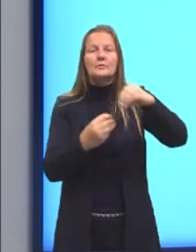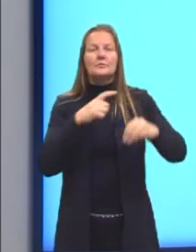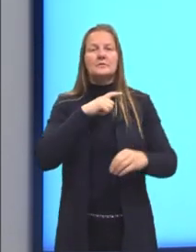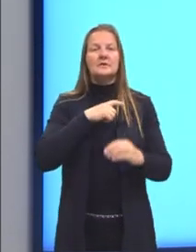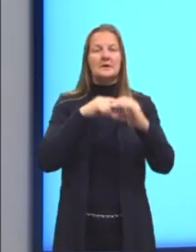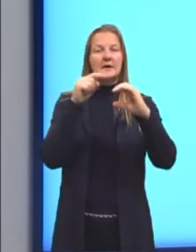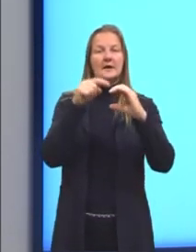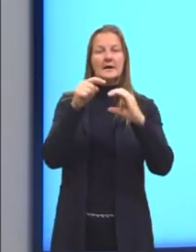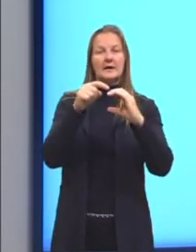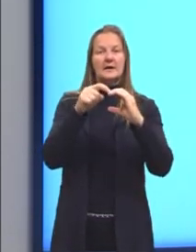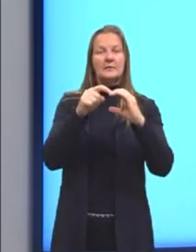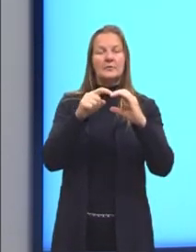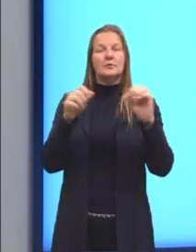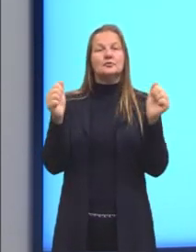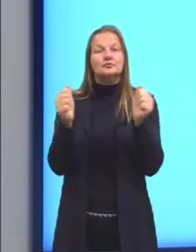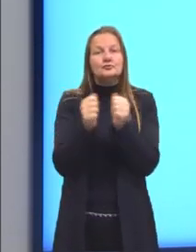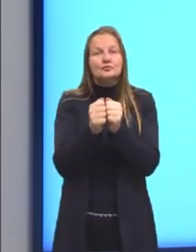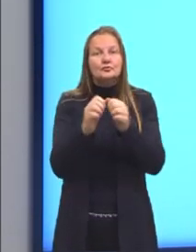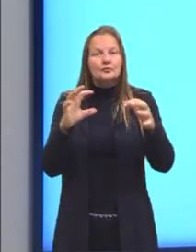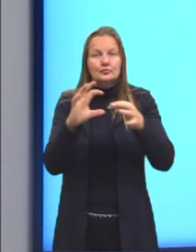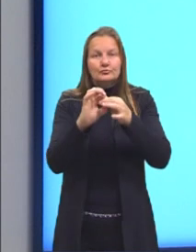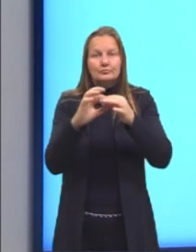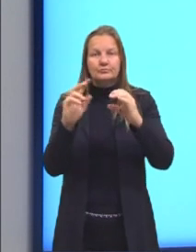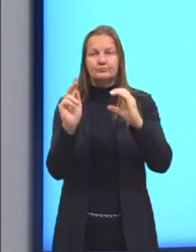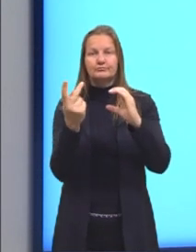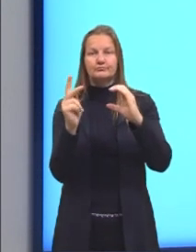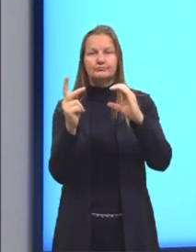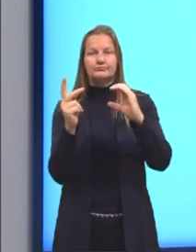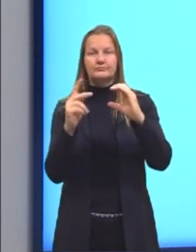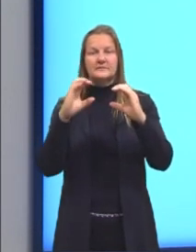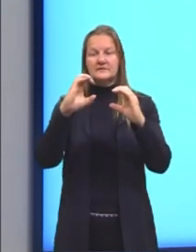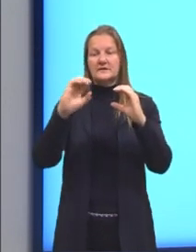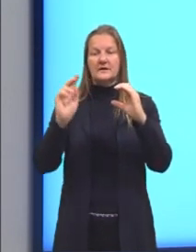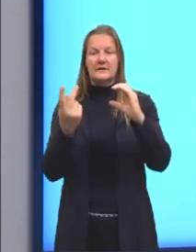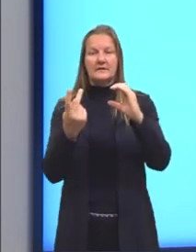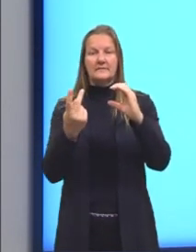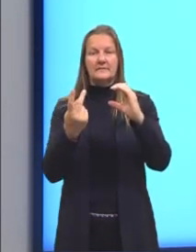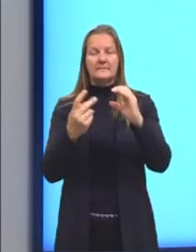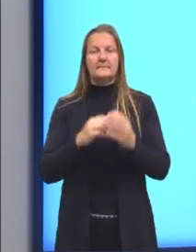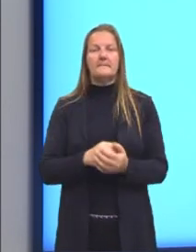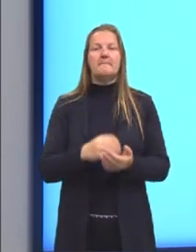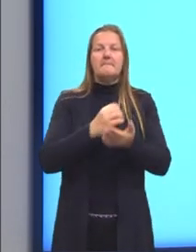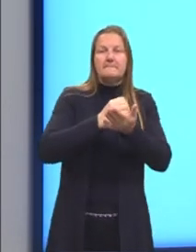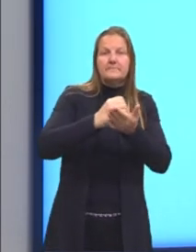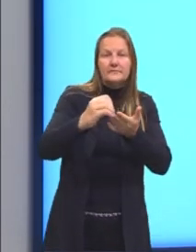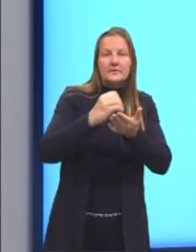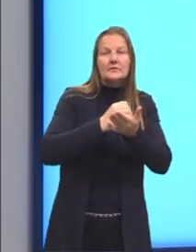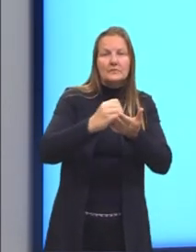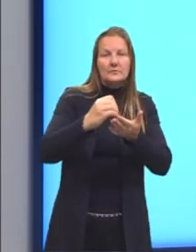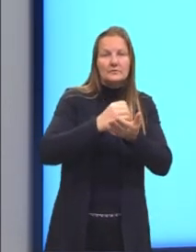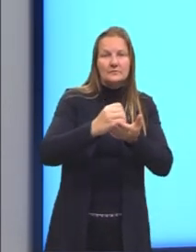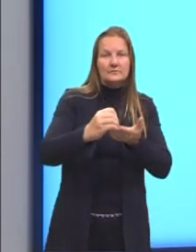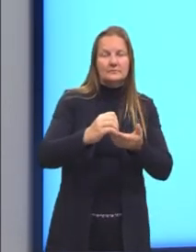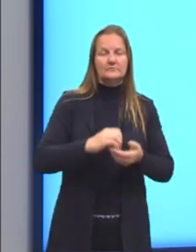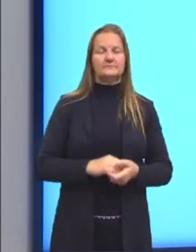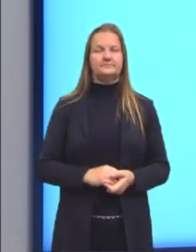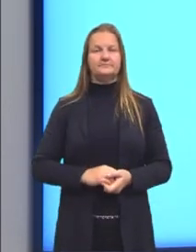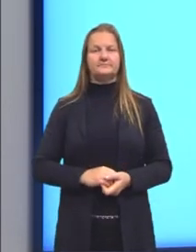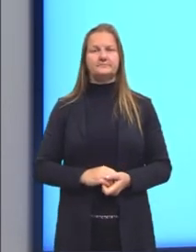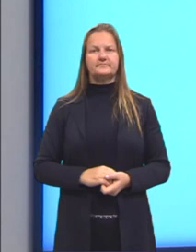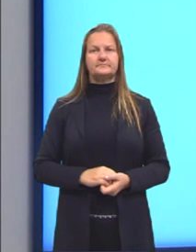contém carbono e hidrogênio o ch Aí sim são os compostos orgânicos